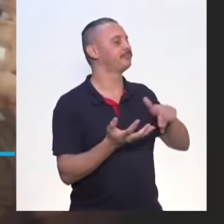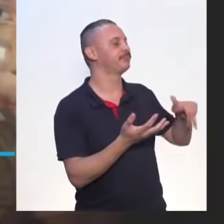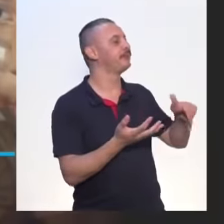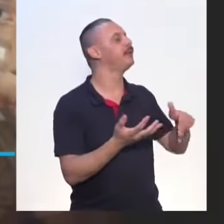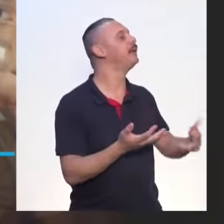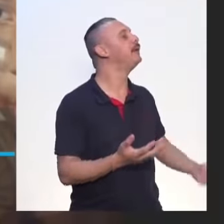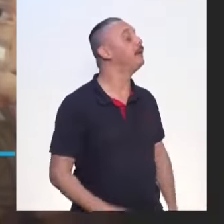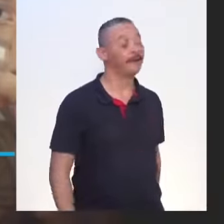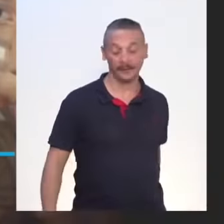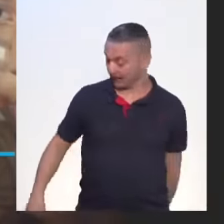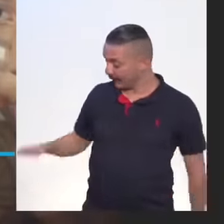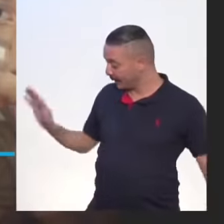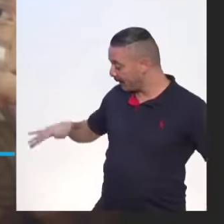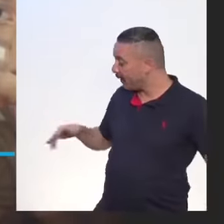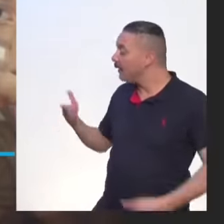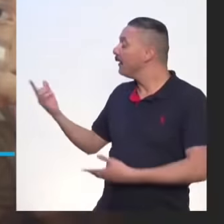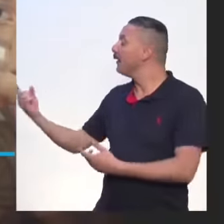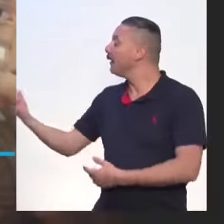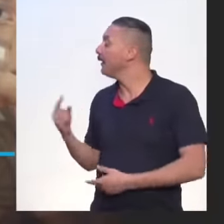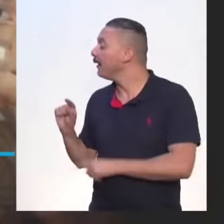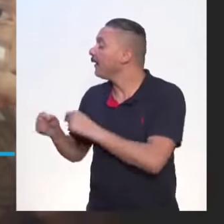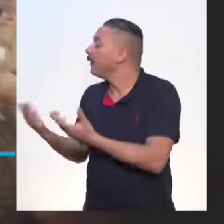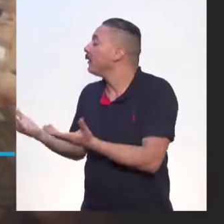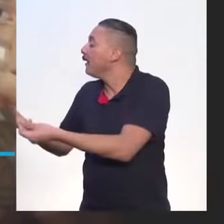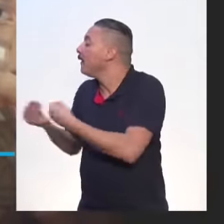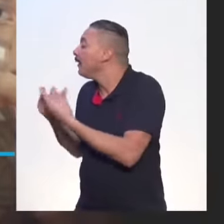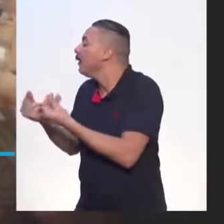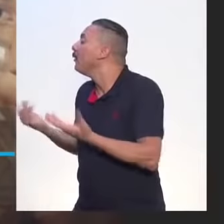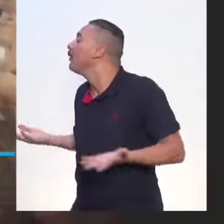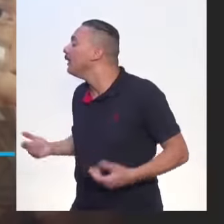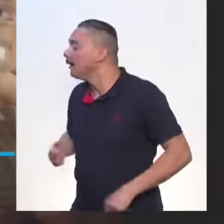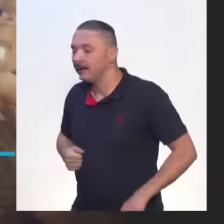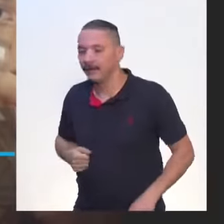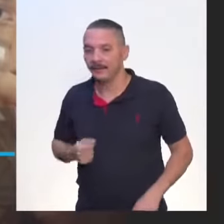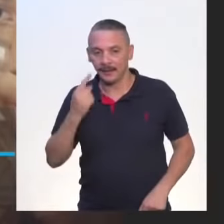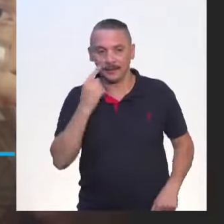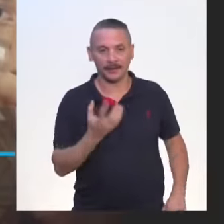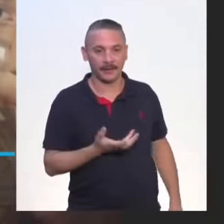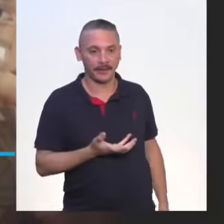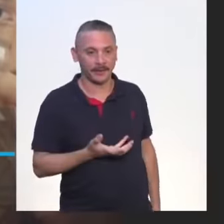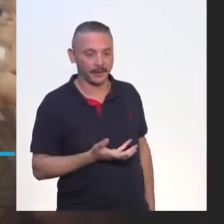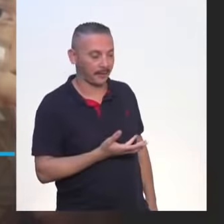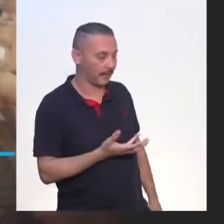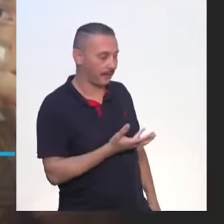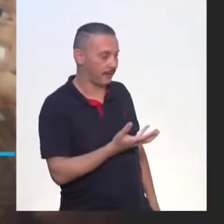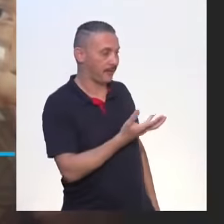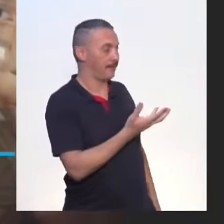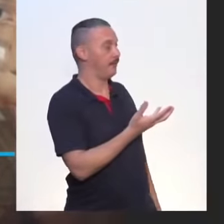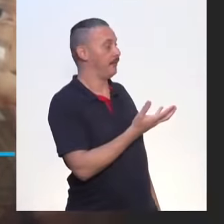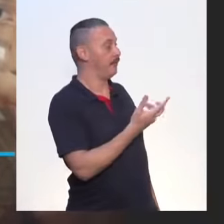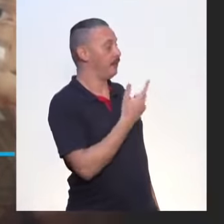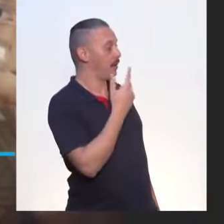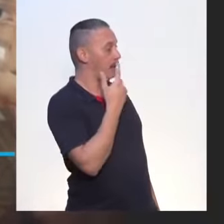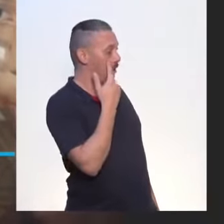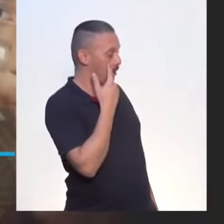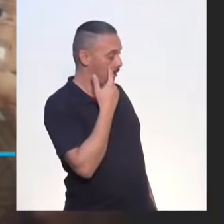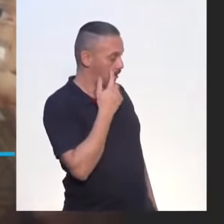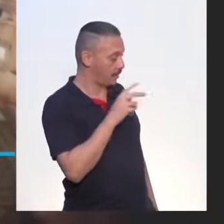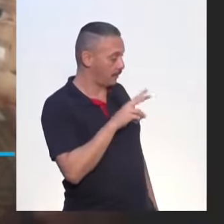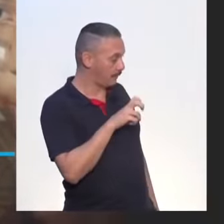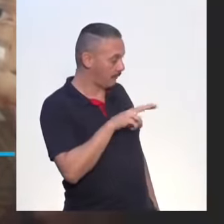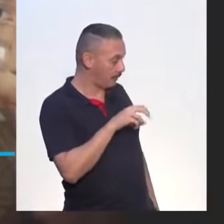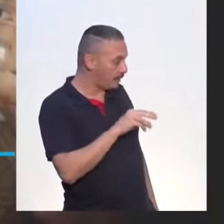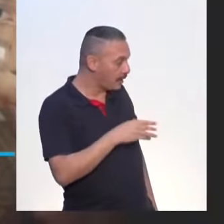perguntou, o que, é que você trouxe para mim, seu menino? Moleque danado. Tá, eu trouxe aqui veneno. O cobra grande olhou para ele, ah, e você quer me